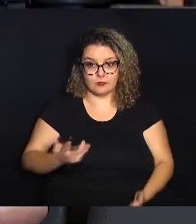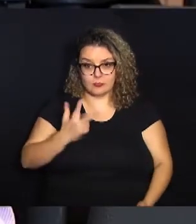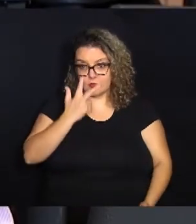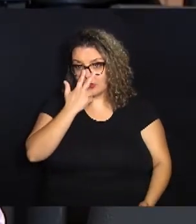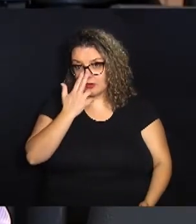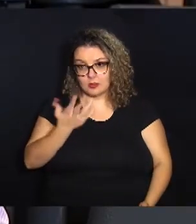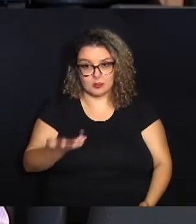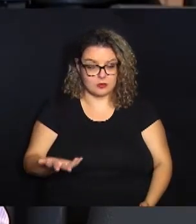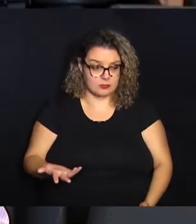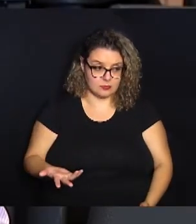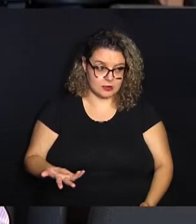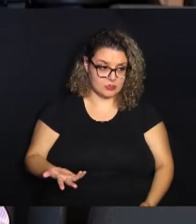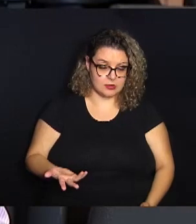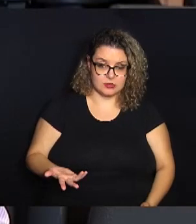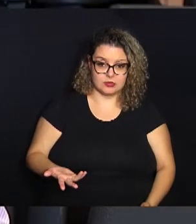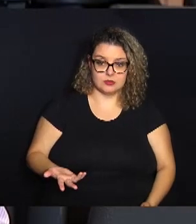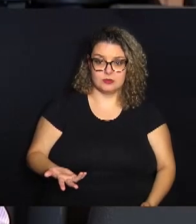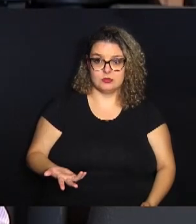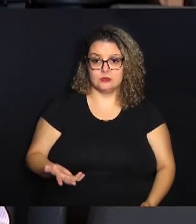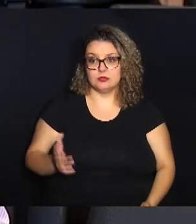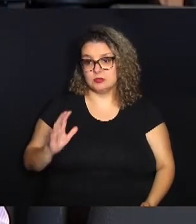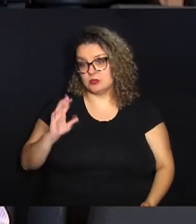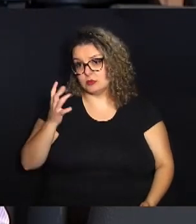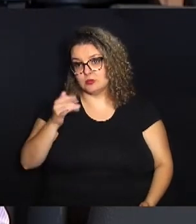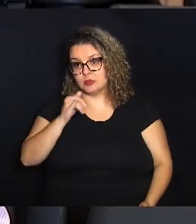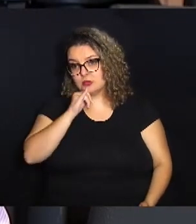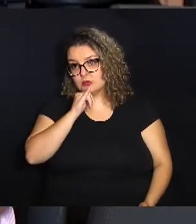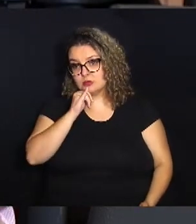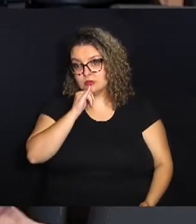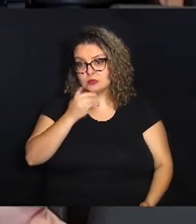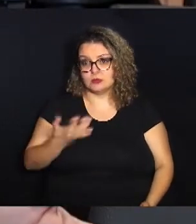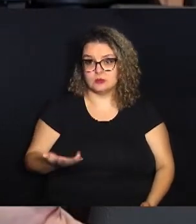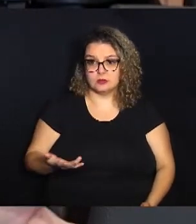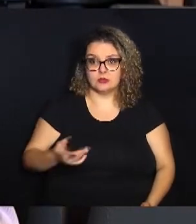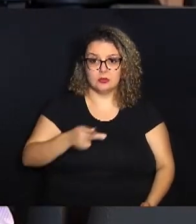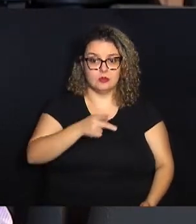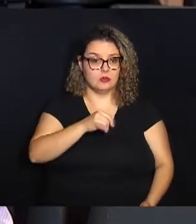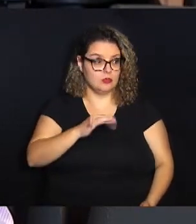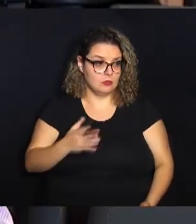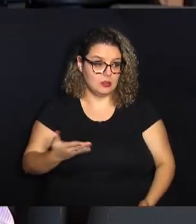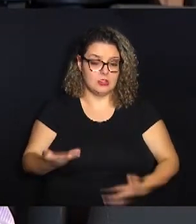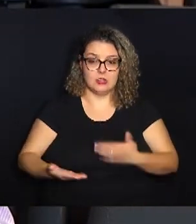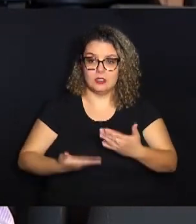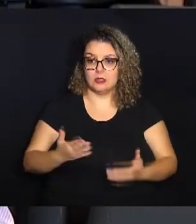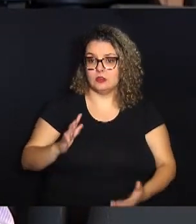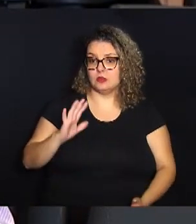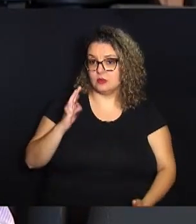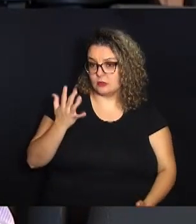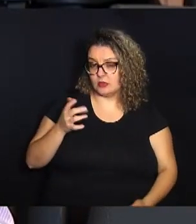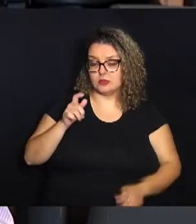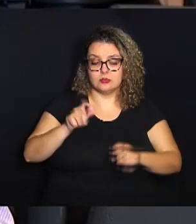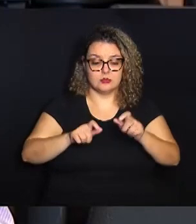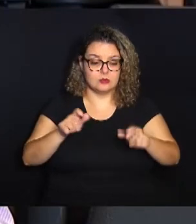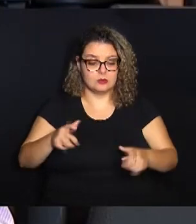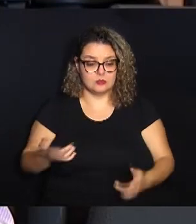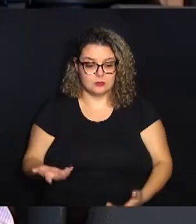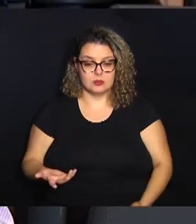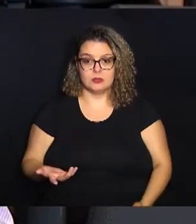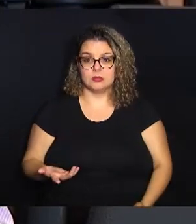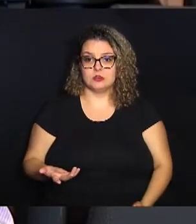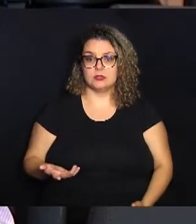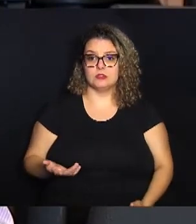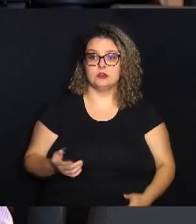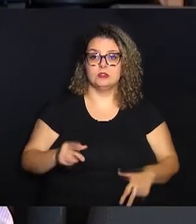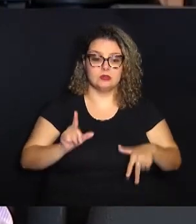semelhante ao que ocorre, por exemplo, com o Pai Serviços, quando as pessoas com